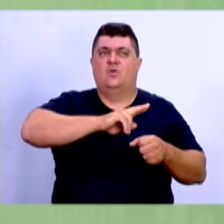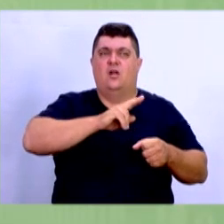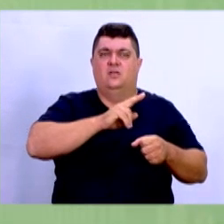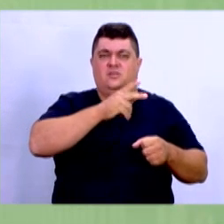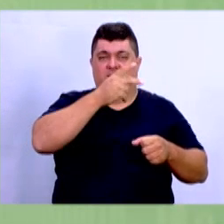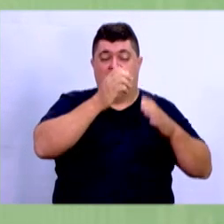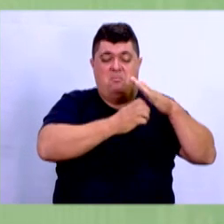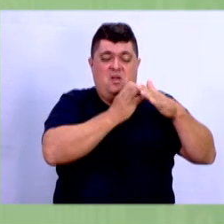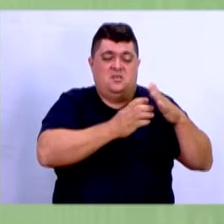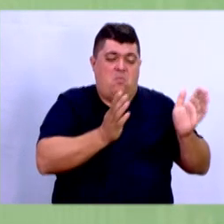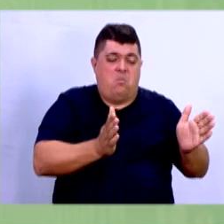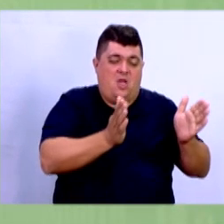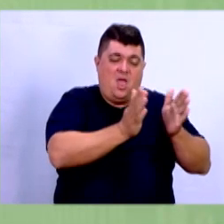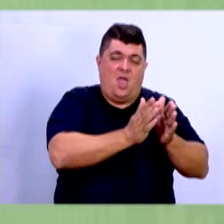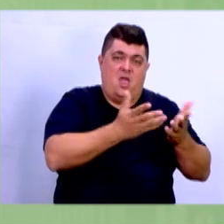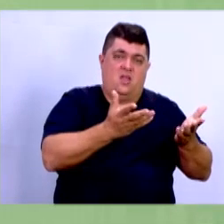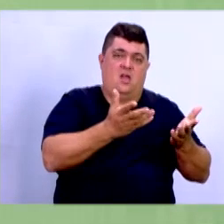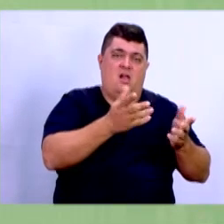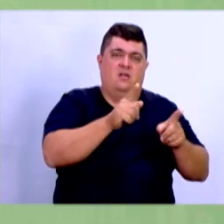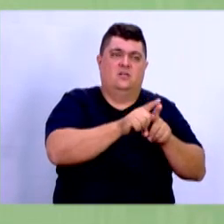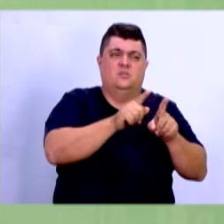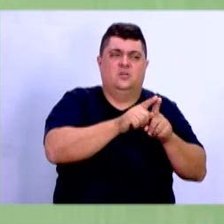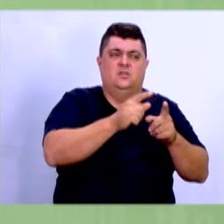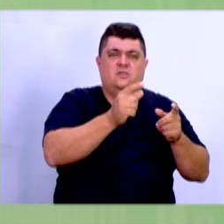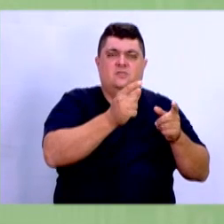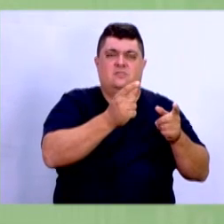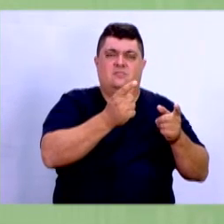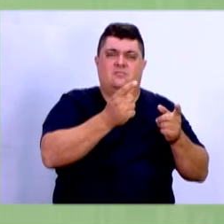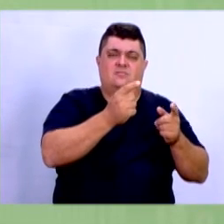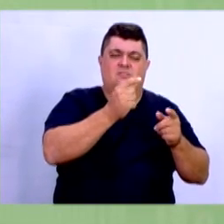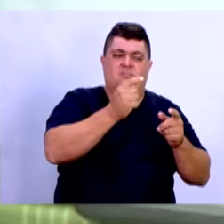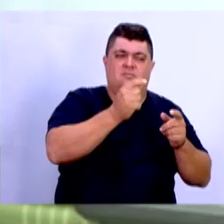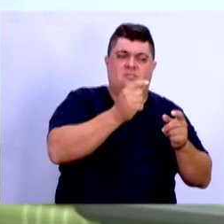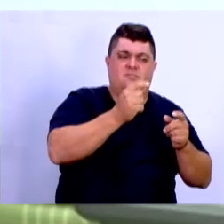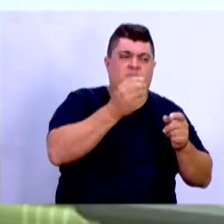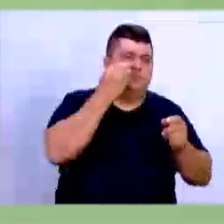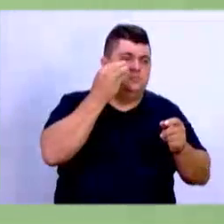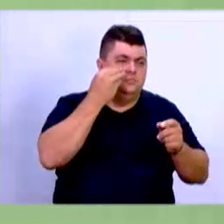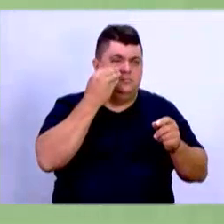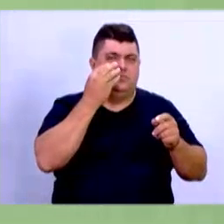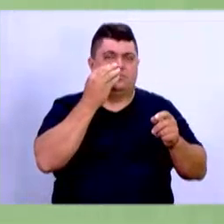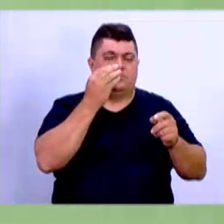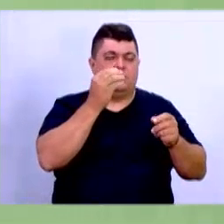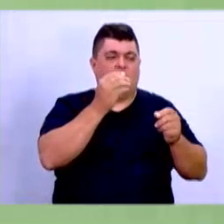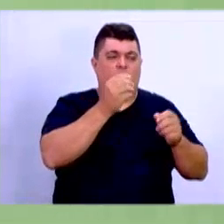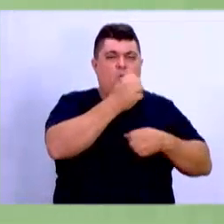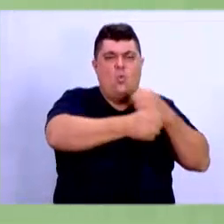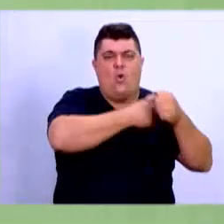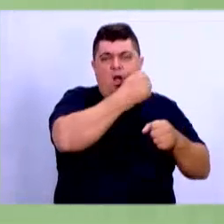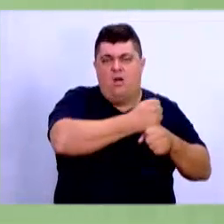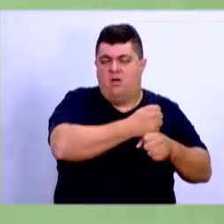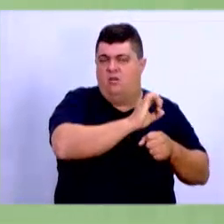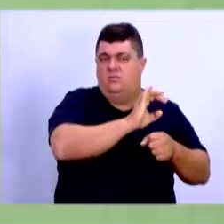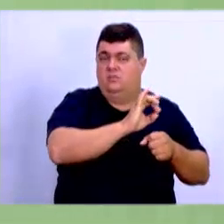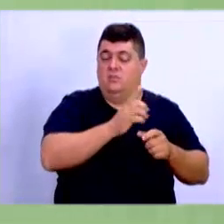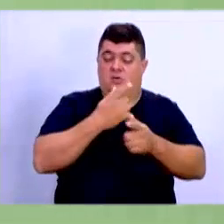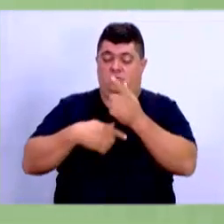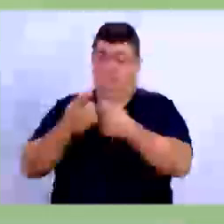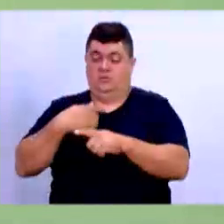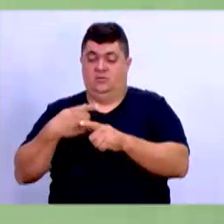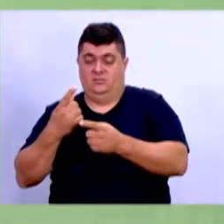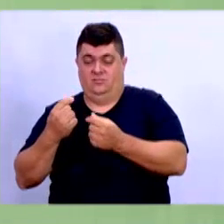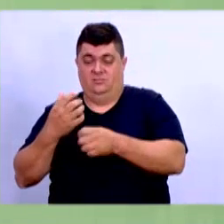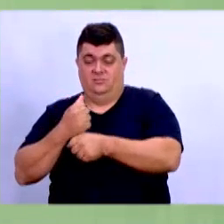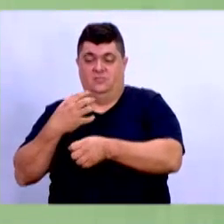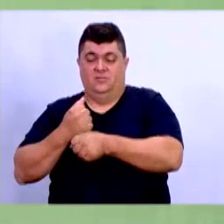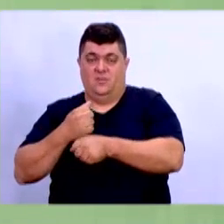pequenas empresas e para calcular, fazer um balanço da empresa em um determinado período. Já a gestão financeira,